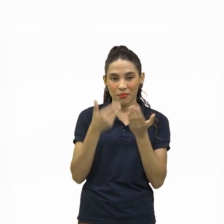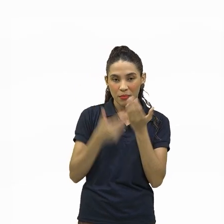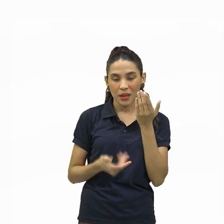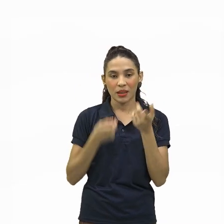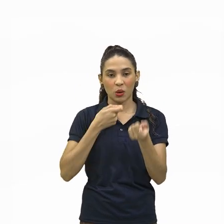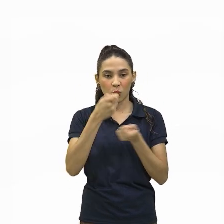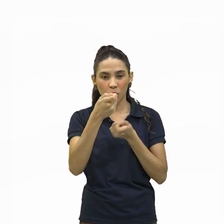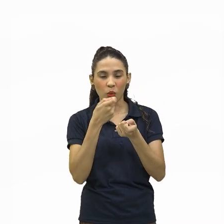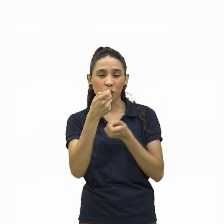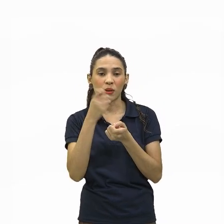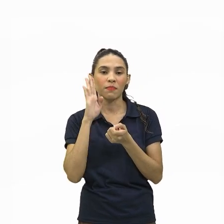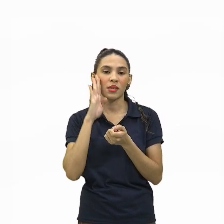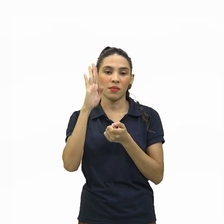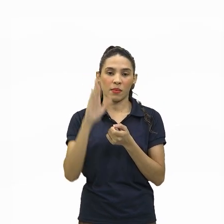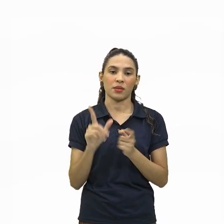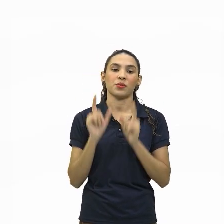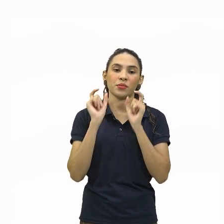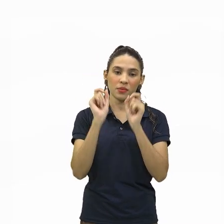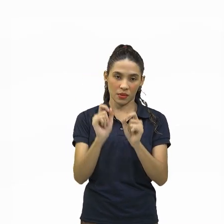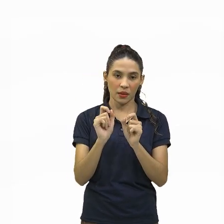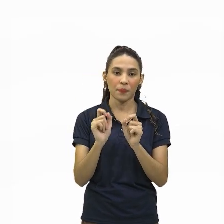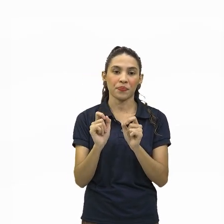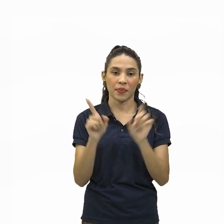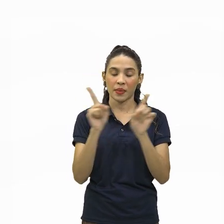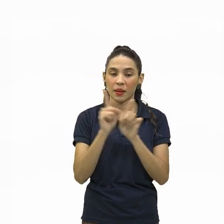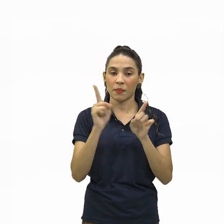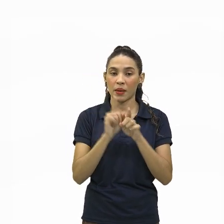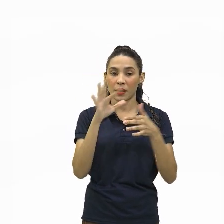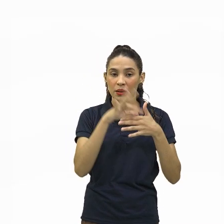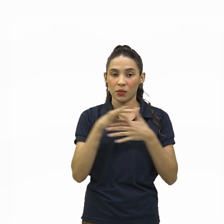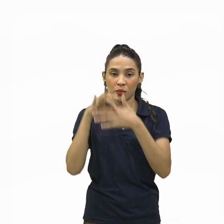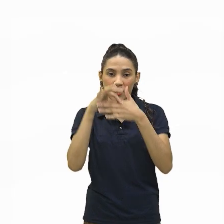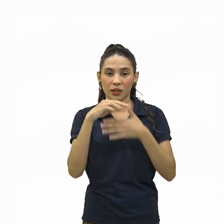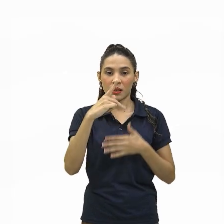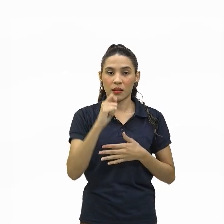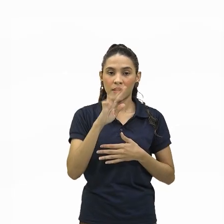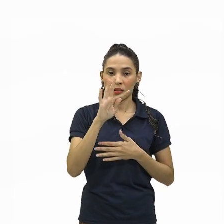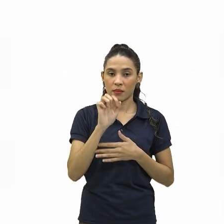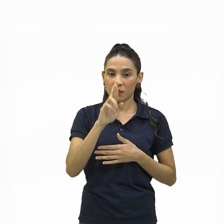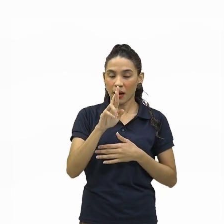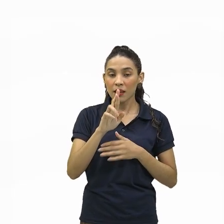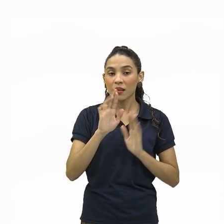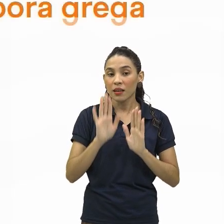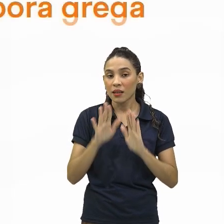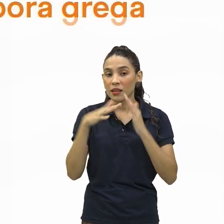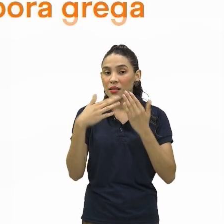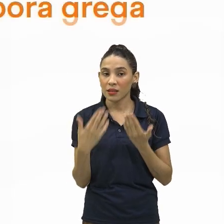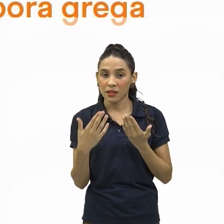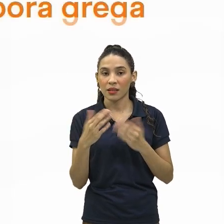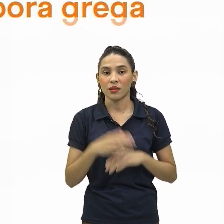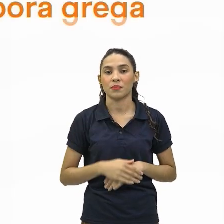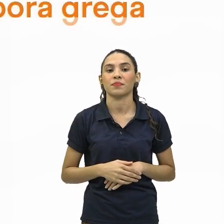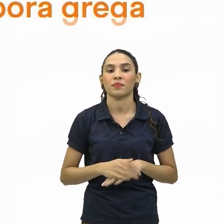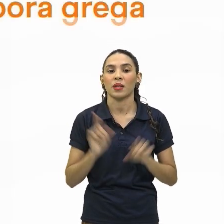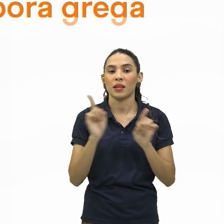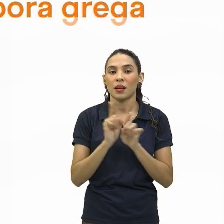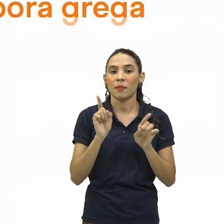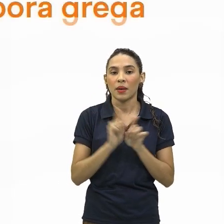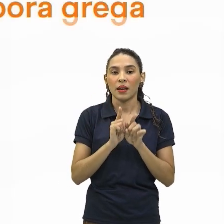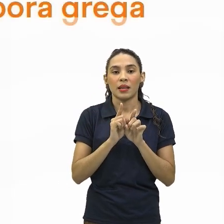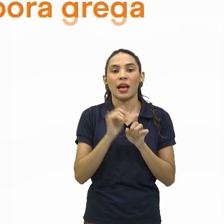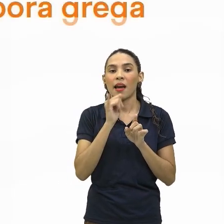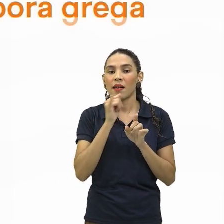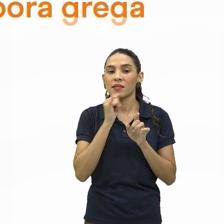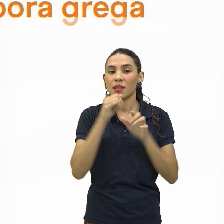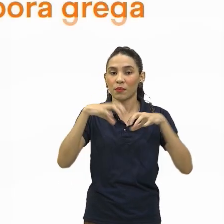controle, principalmente, né, da figura do pater. E com a desintegração dos